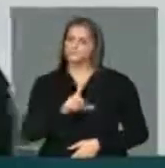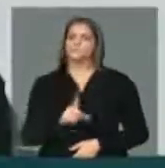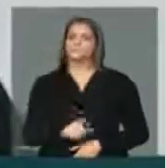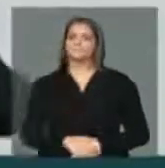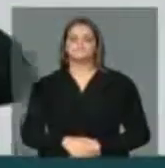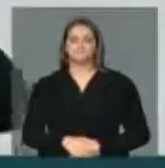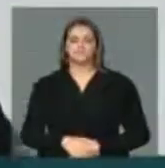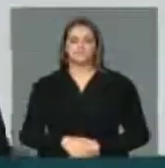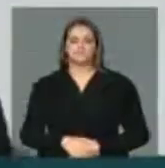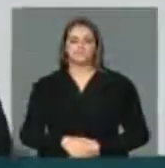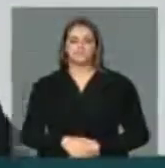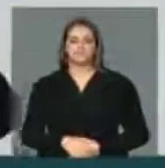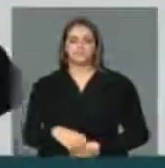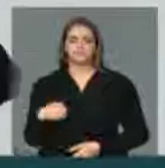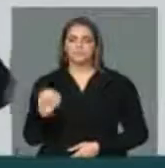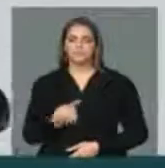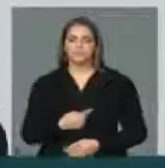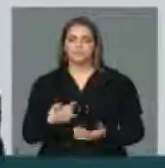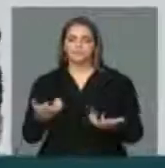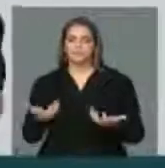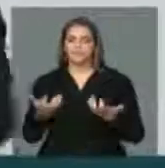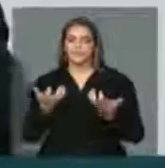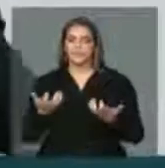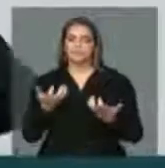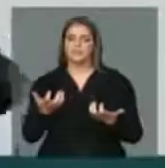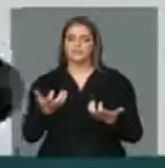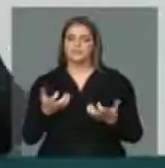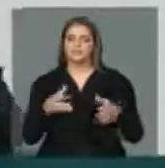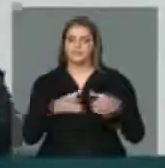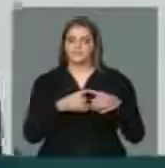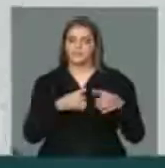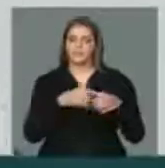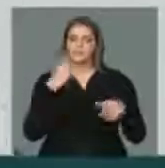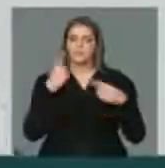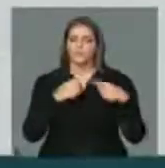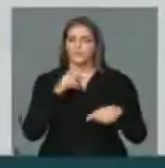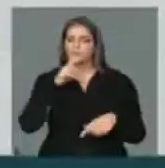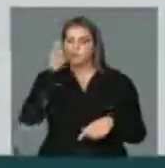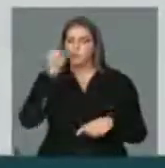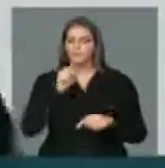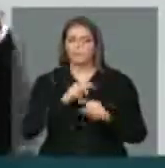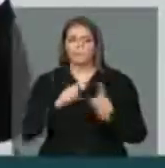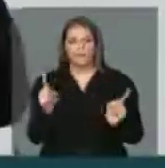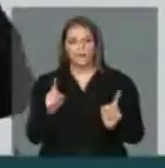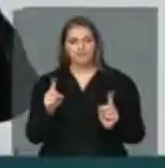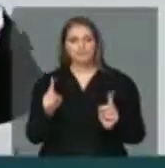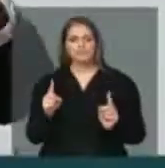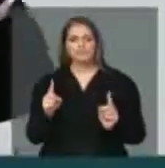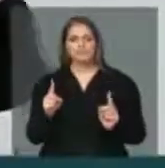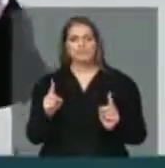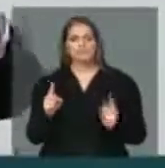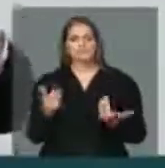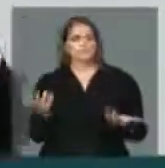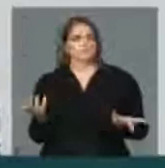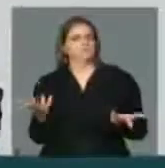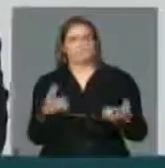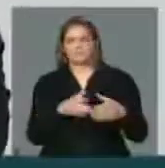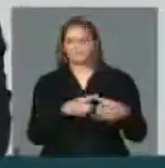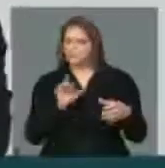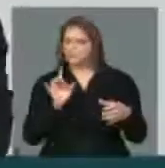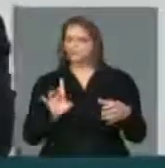ou seja, nós defendemos o fortalecimento partidário, ok. Porém, acima dos